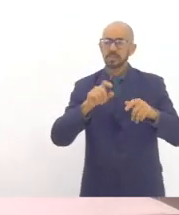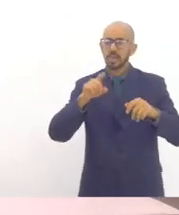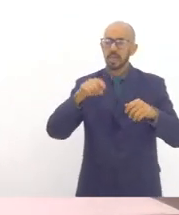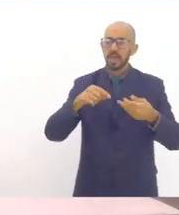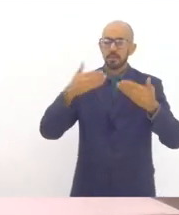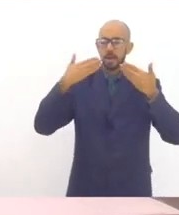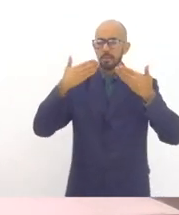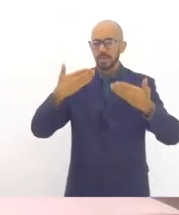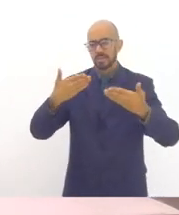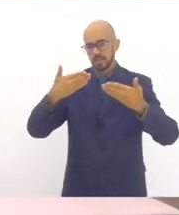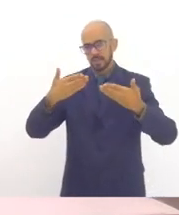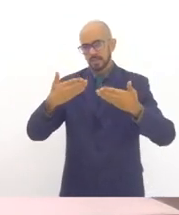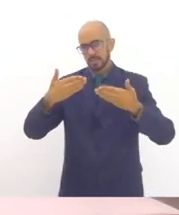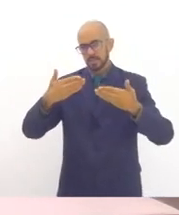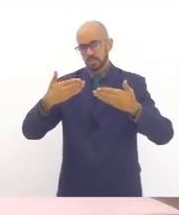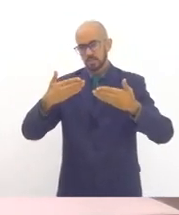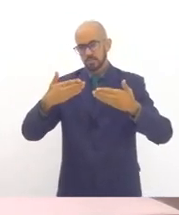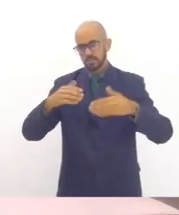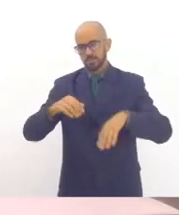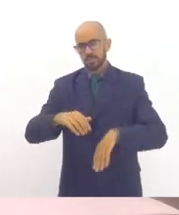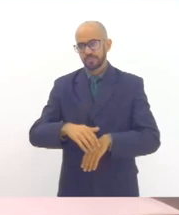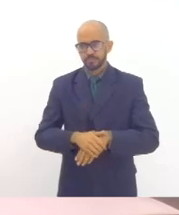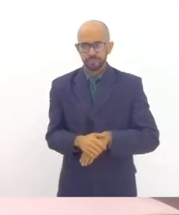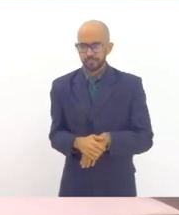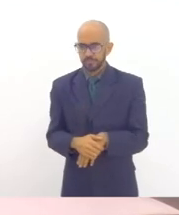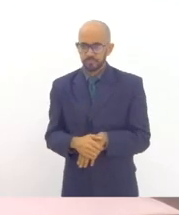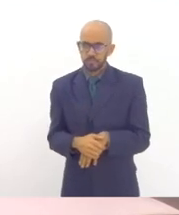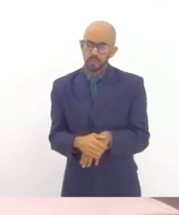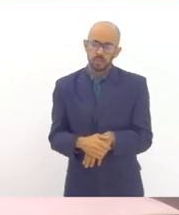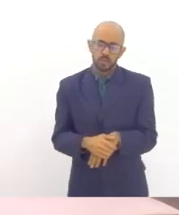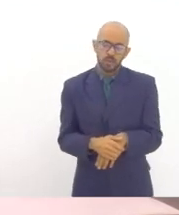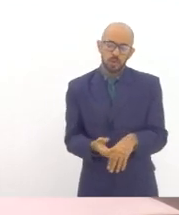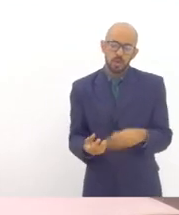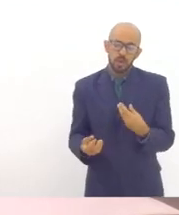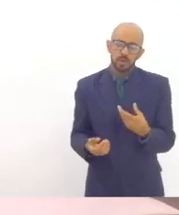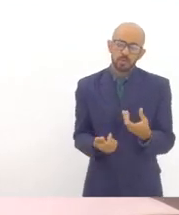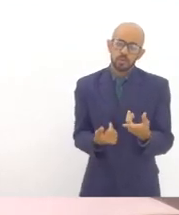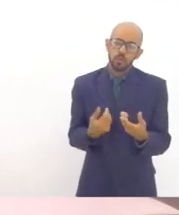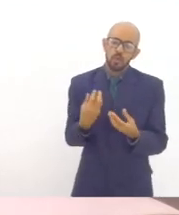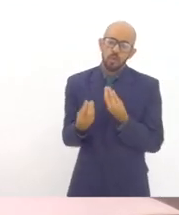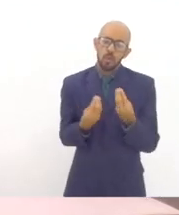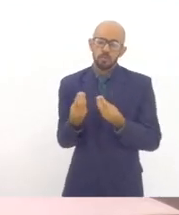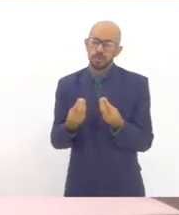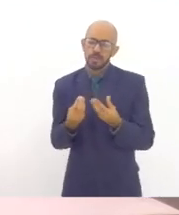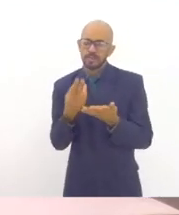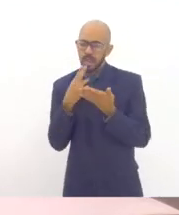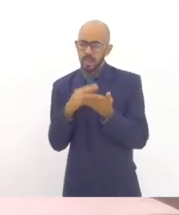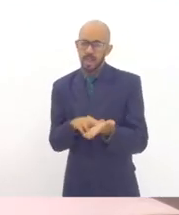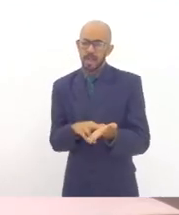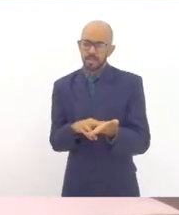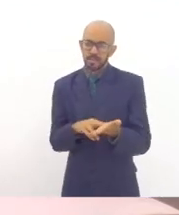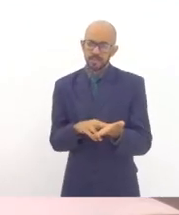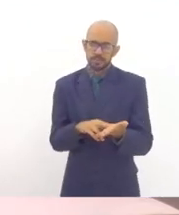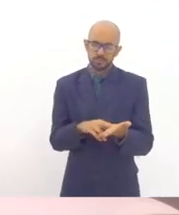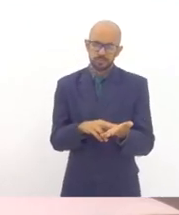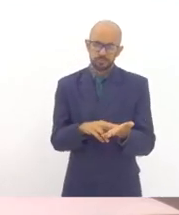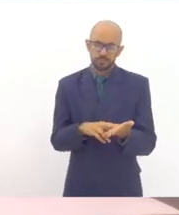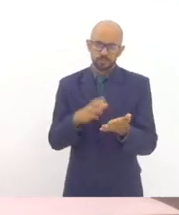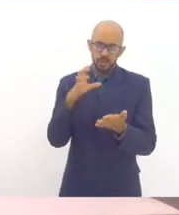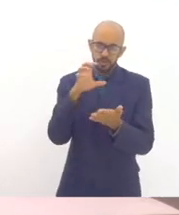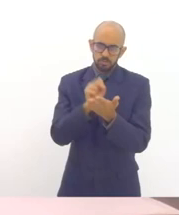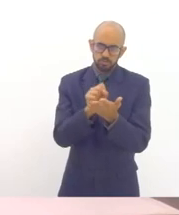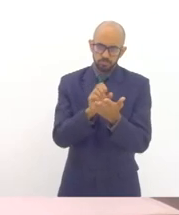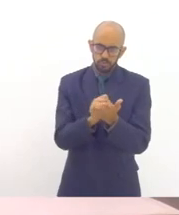essa... ainda está circulando, né? Como essa carta circulou e circula na rede, colhendo